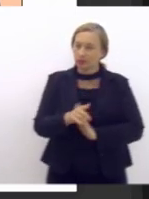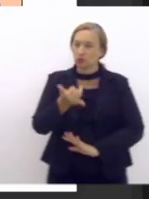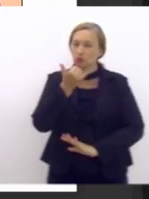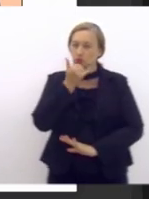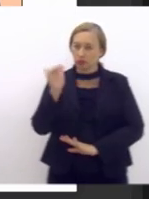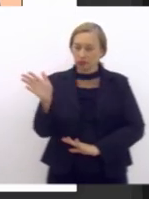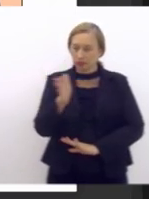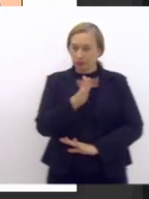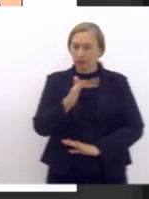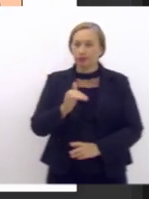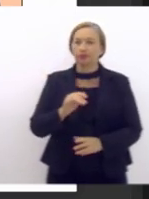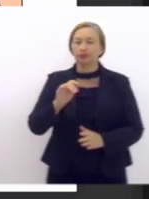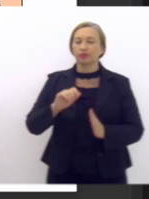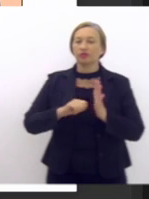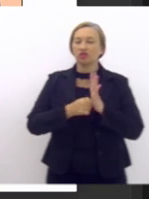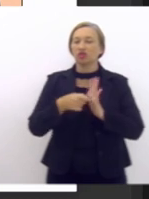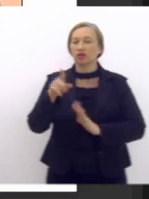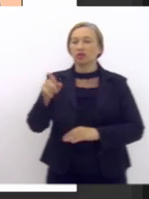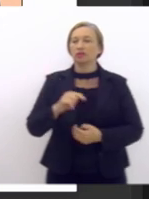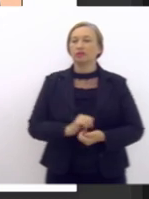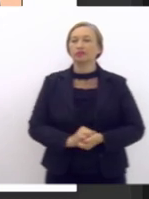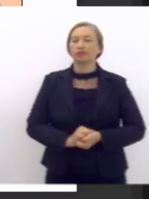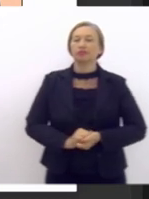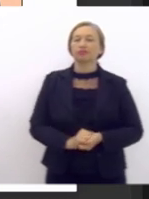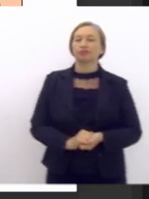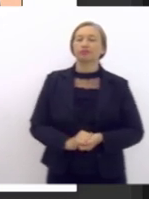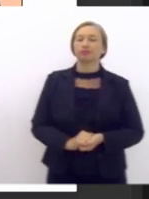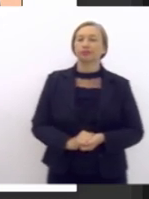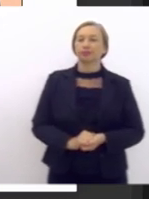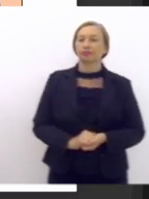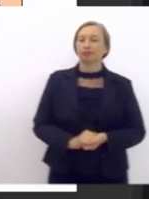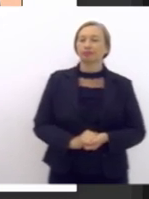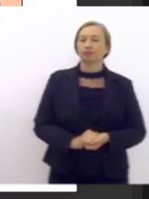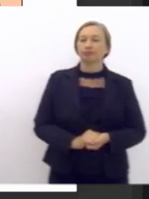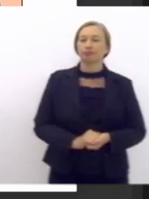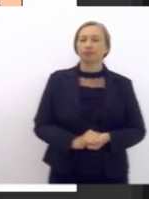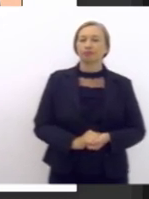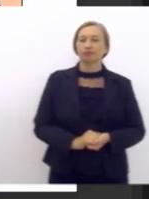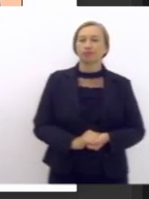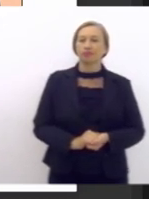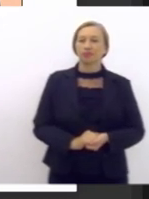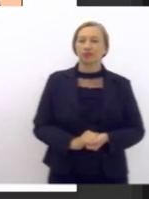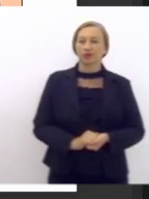Pode fechar o microfone aqui. É porque eles ficam abertos.